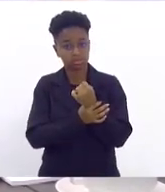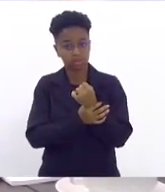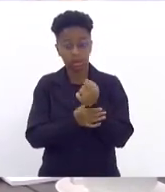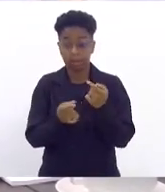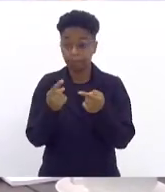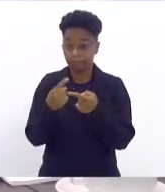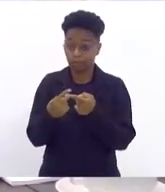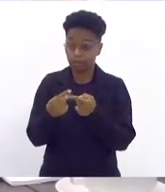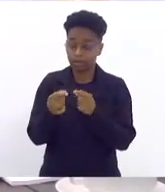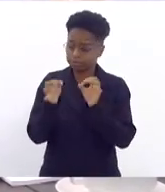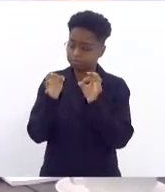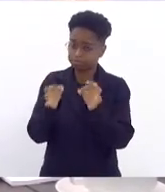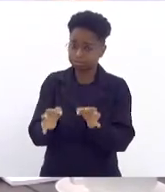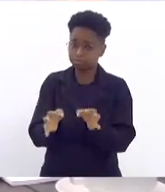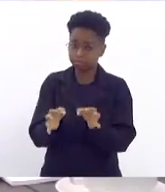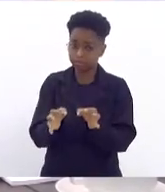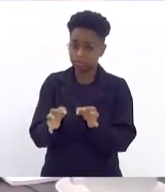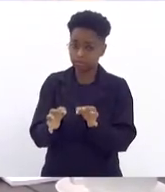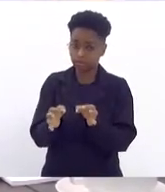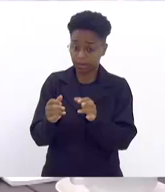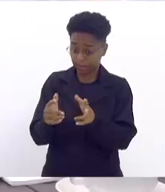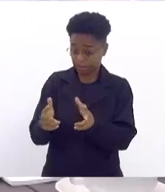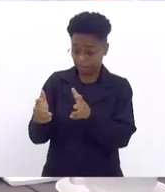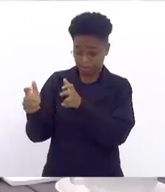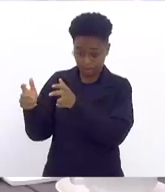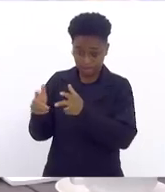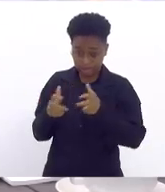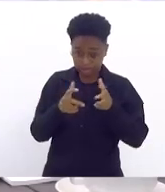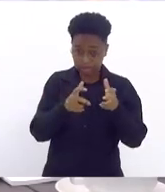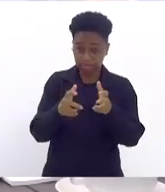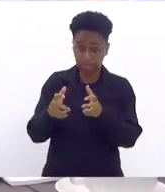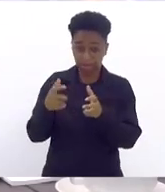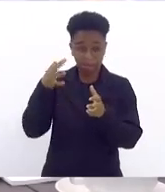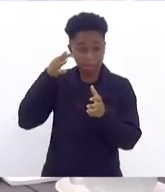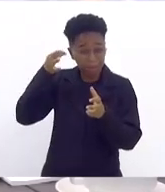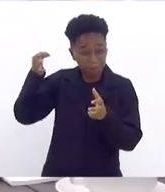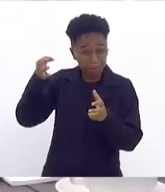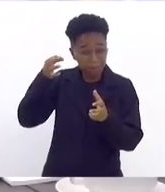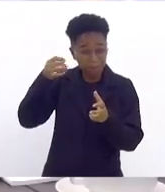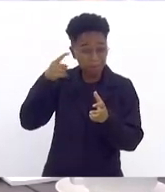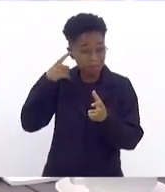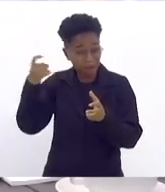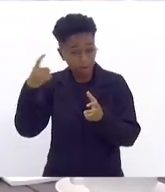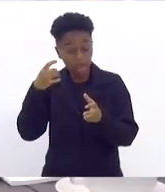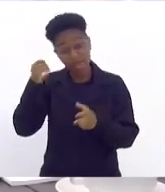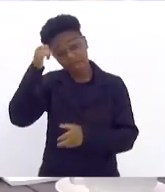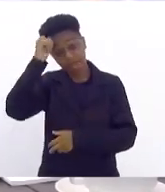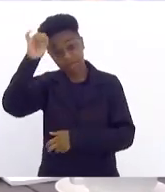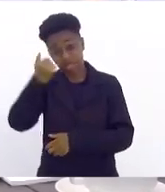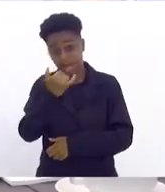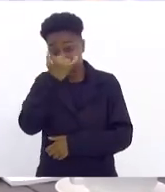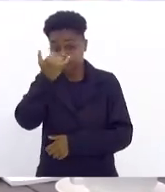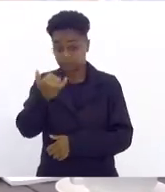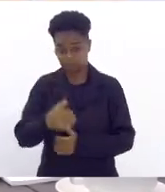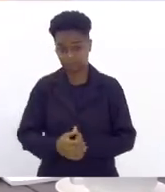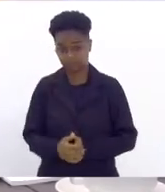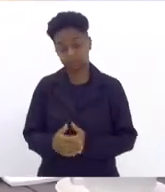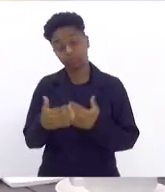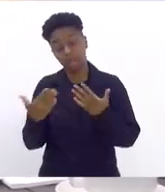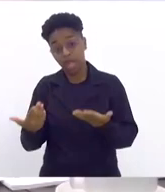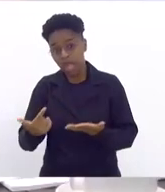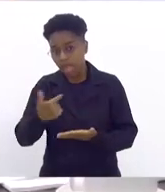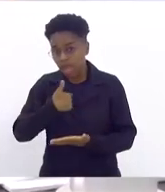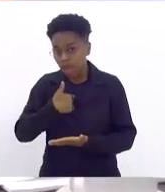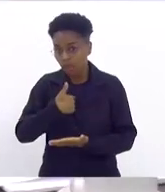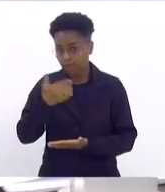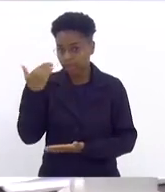exatamente essa percepção dos sinais auditivos evitaria um acidente. Então, entendo eu, e